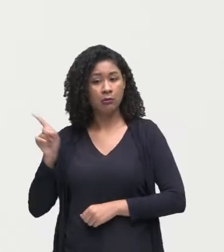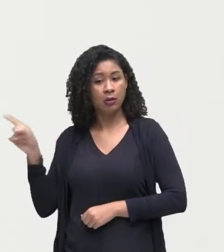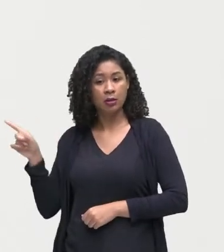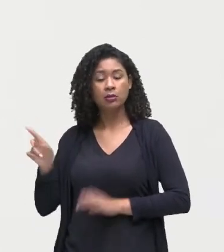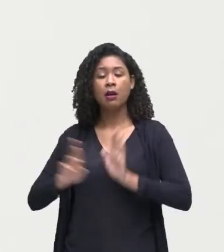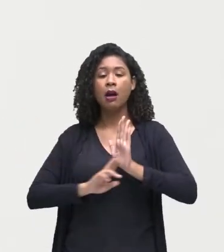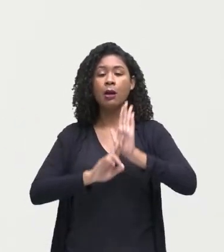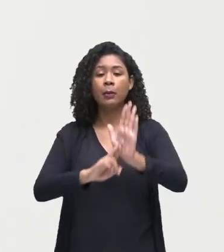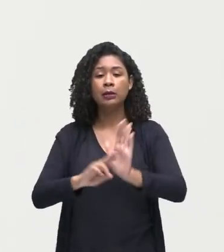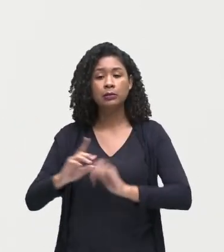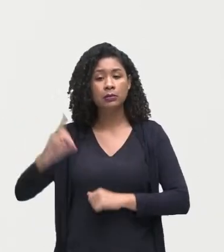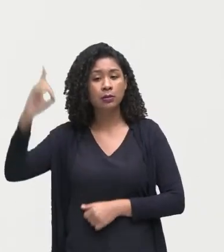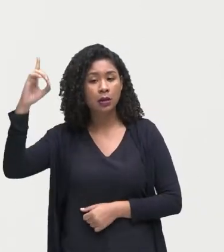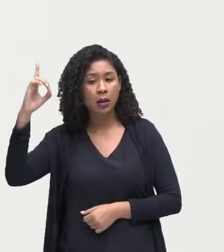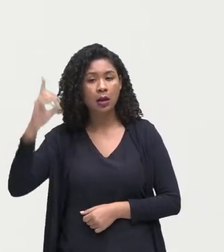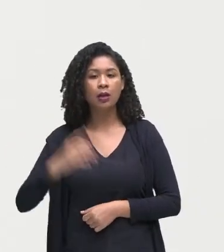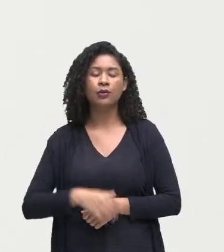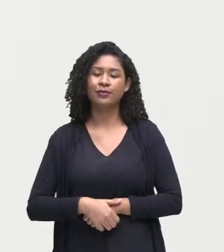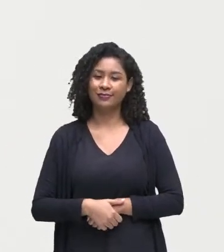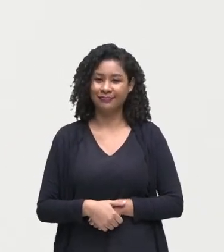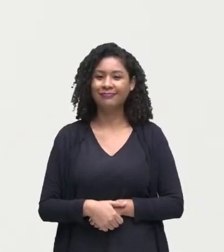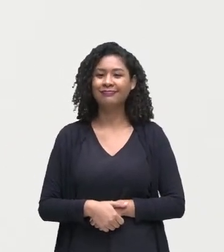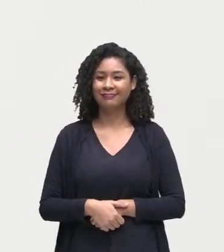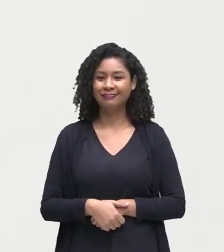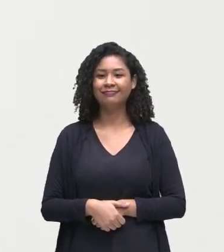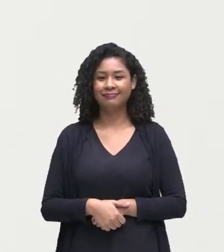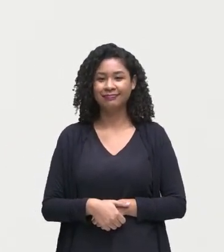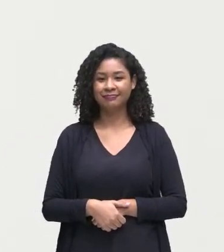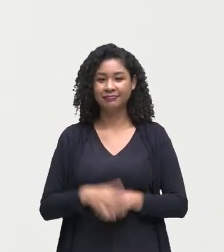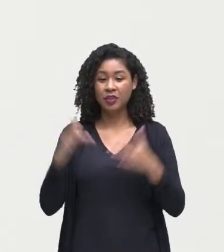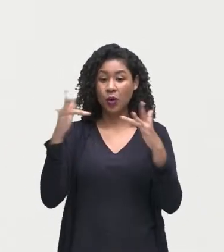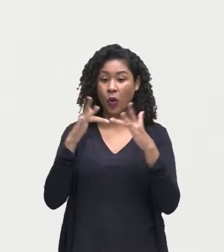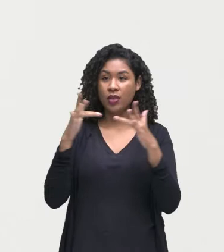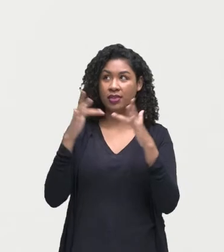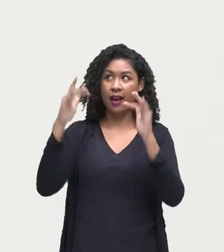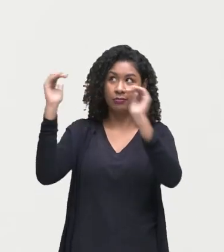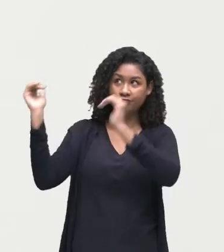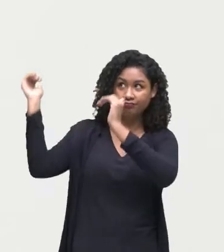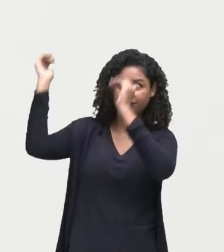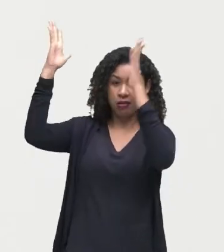de repente, de ancestralidade, né? De contato com o divino, né? Para